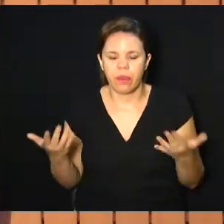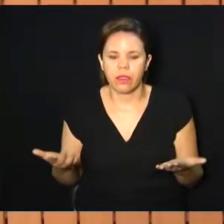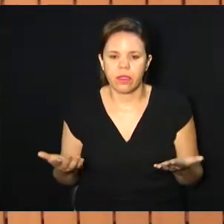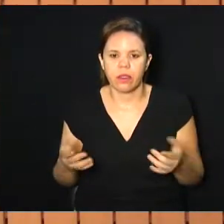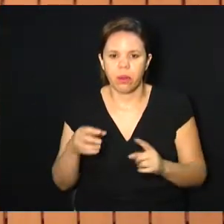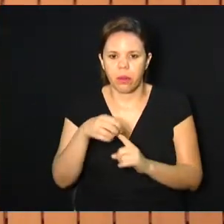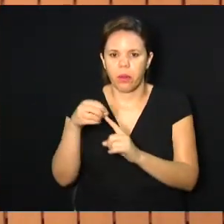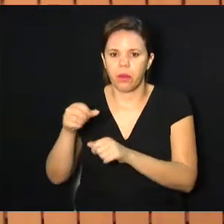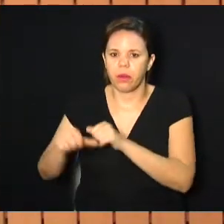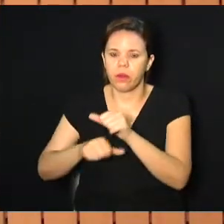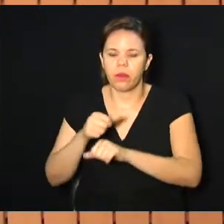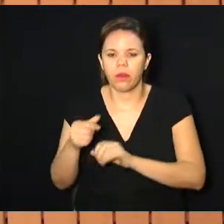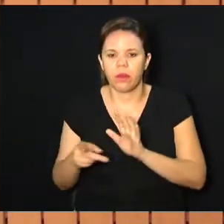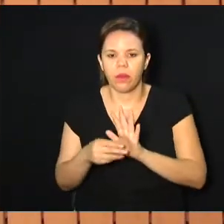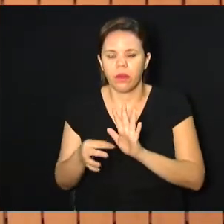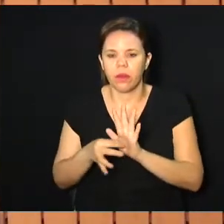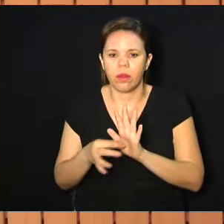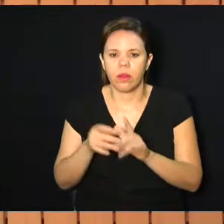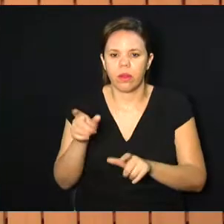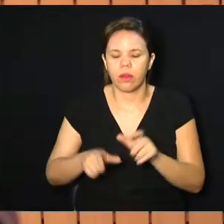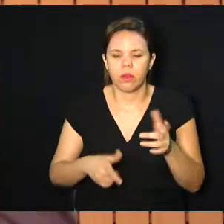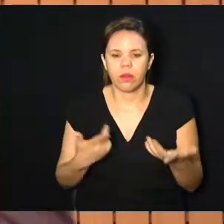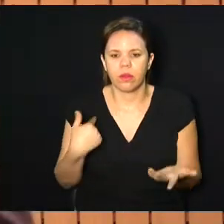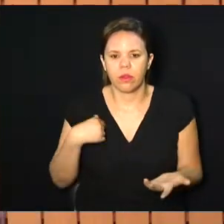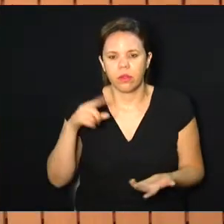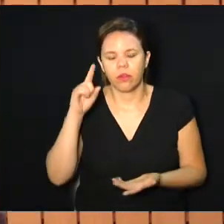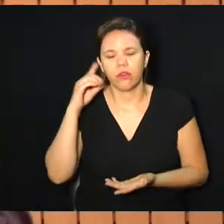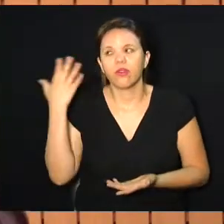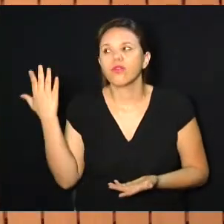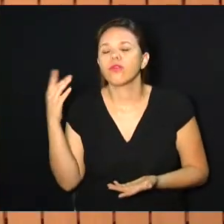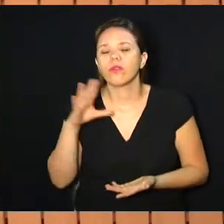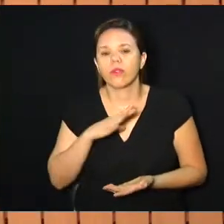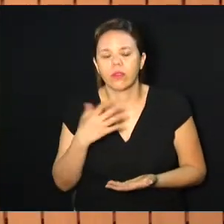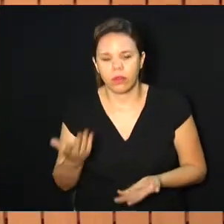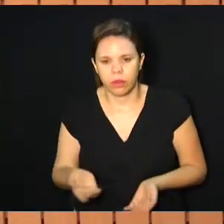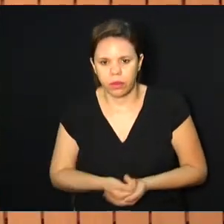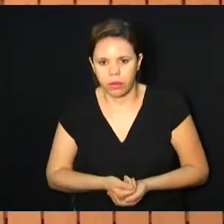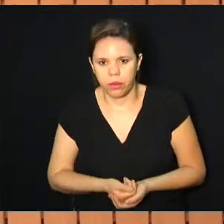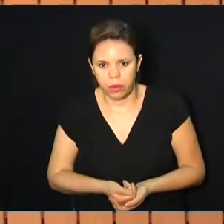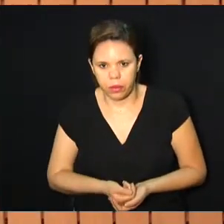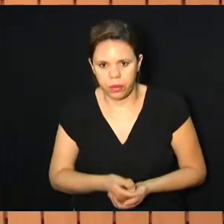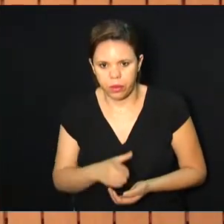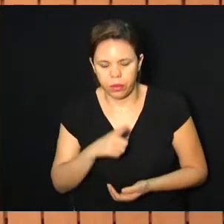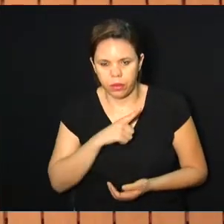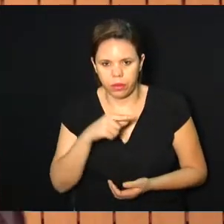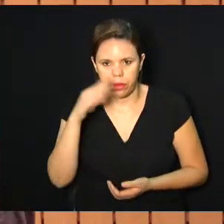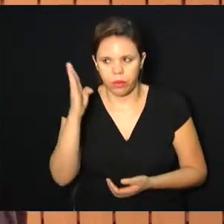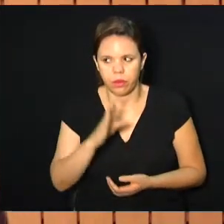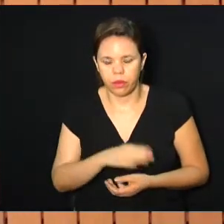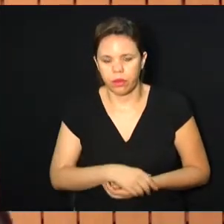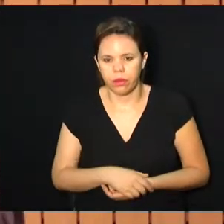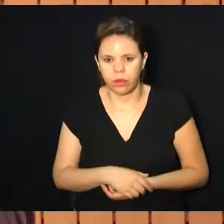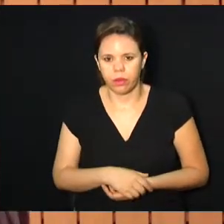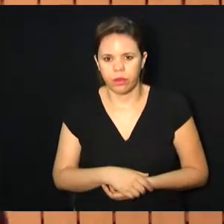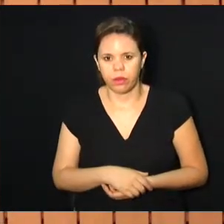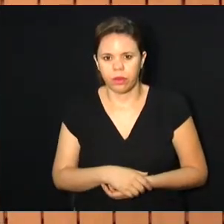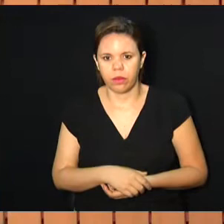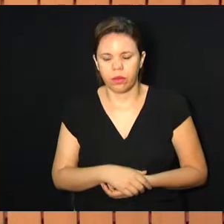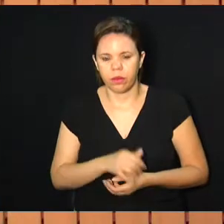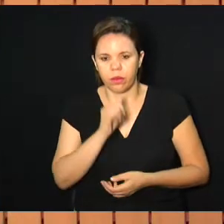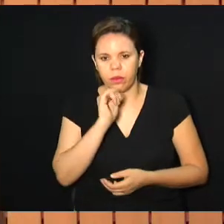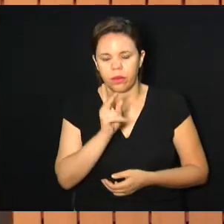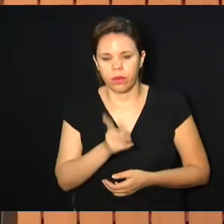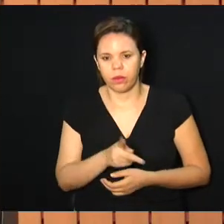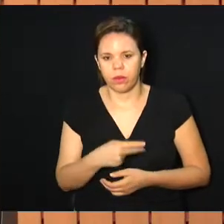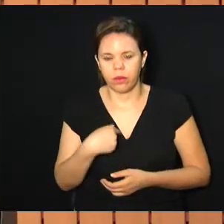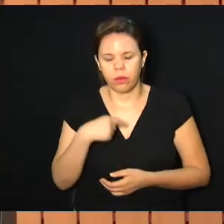então, para a galera poder opinar. Eu não lembro se foi Denver agora, como que foi. O que a gente tem no Brasil, que a gente ressalta